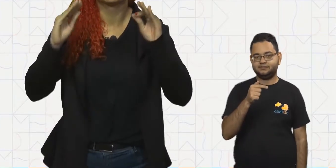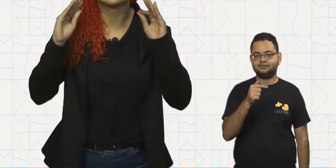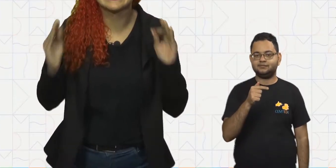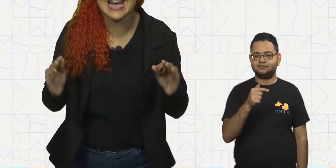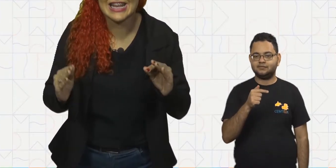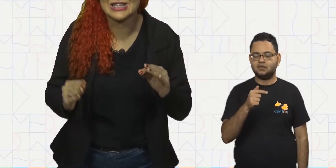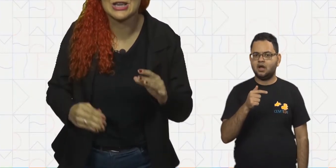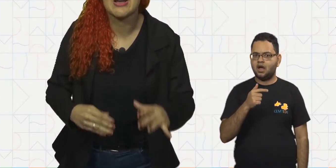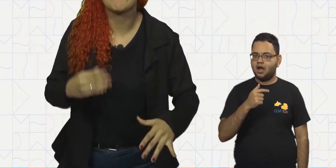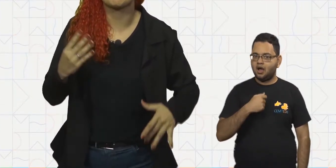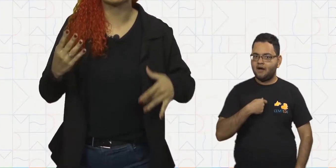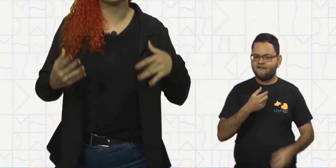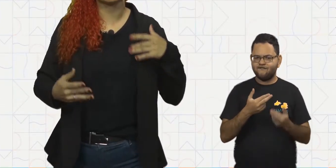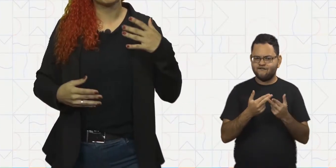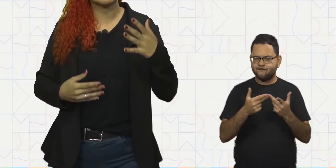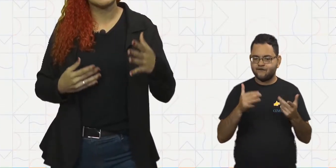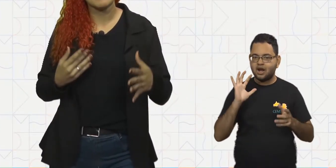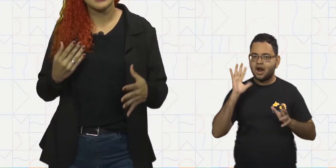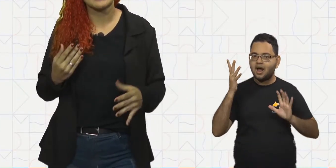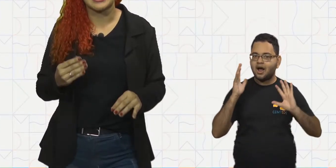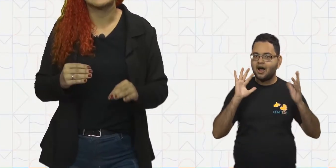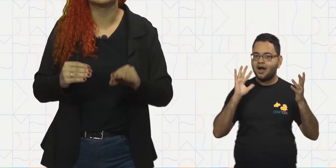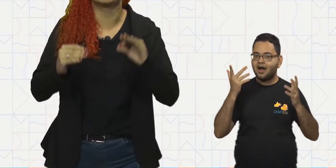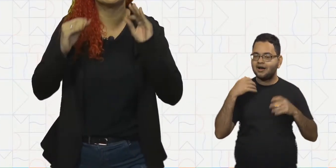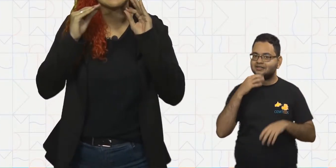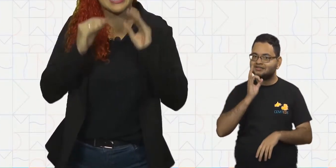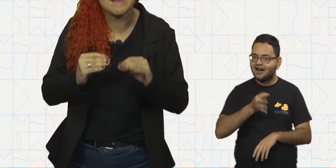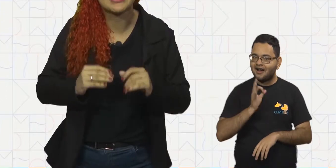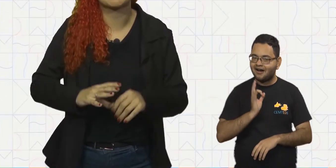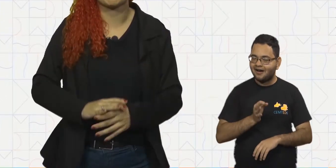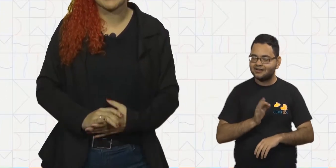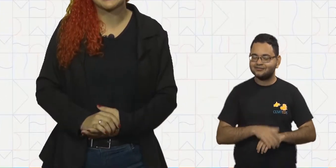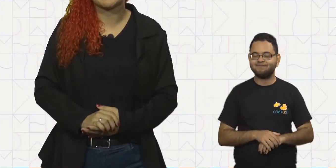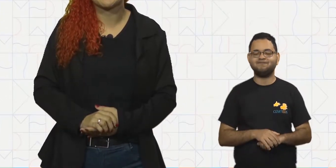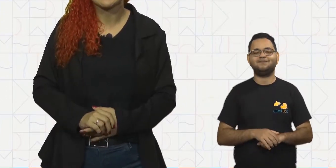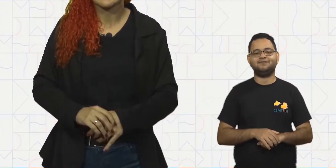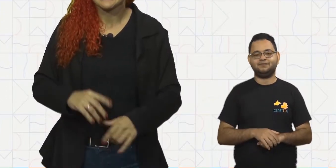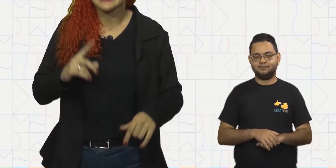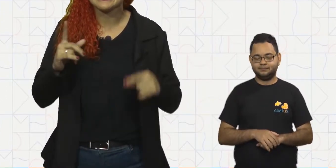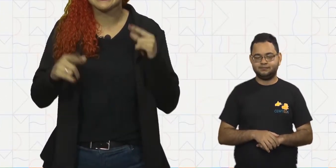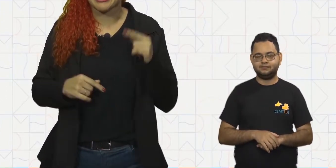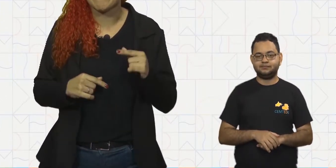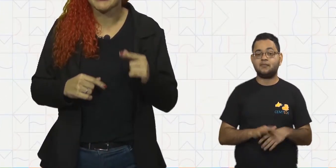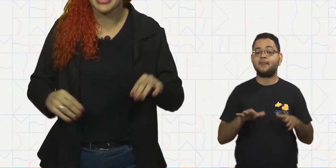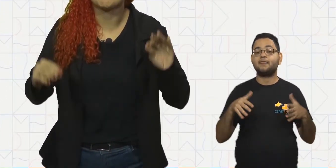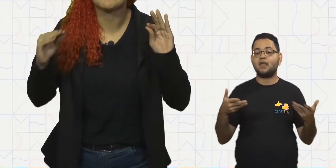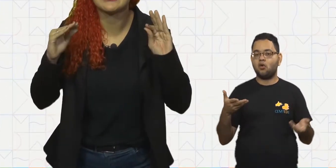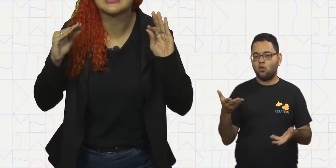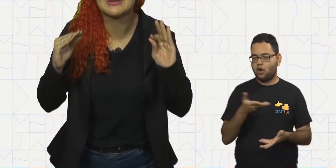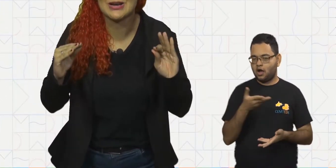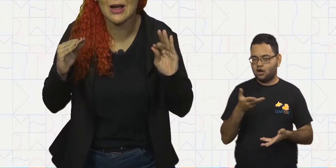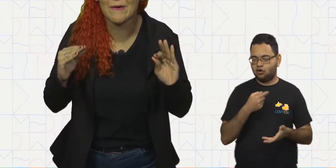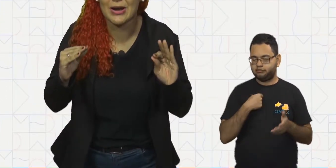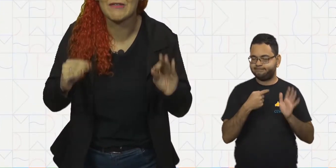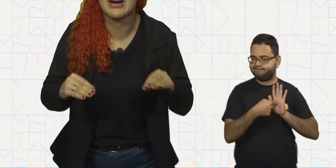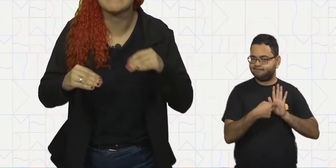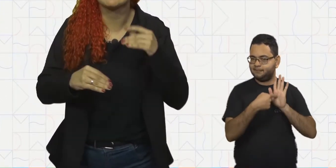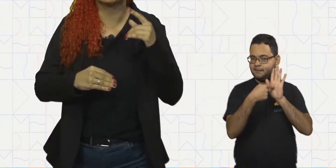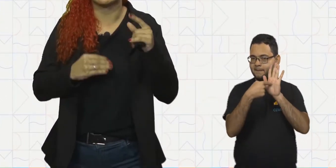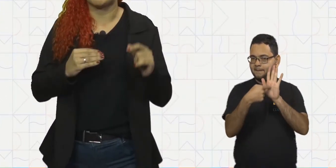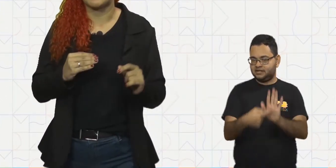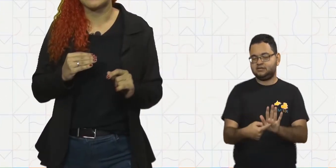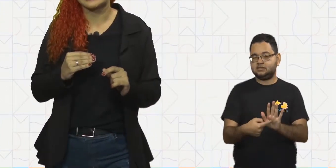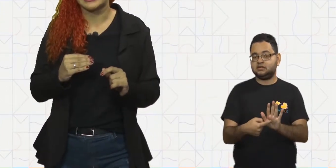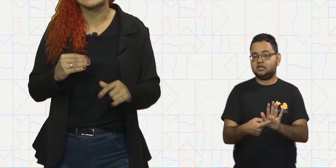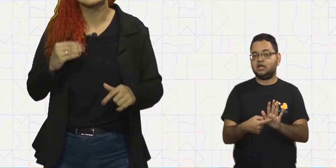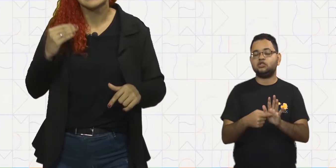igual a 7 quantas possibilidades nós temos não é mesmo Então a professora agora